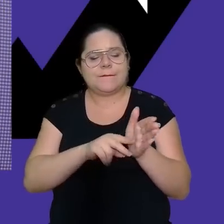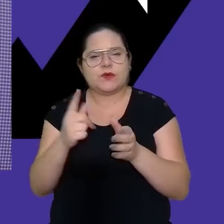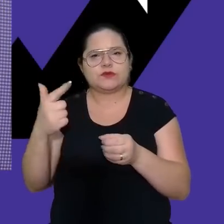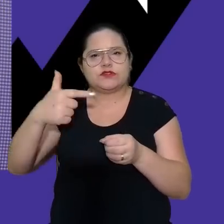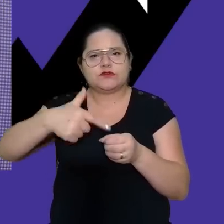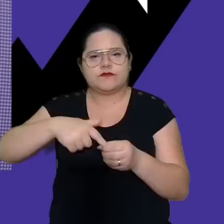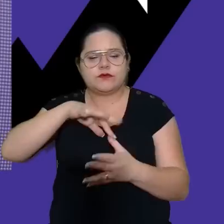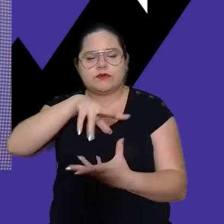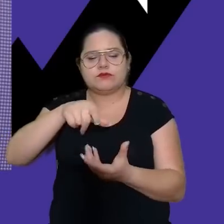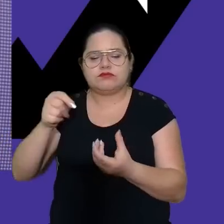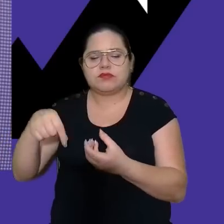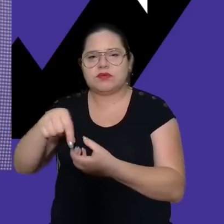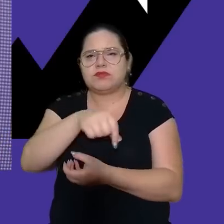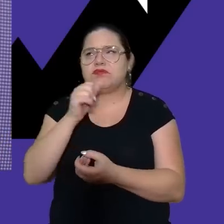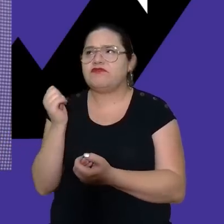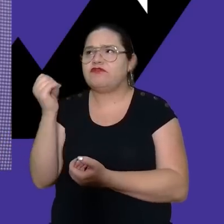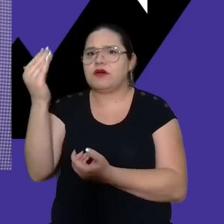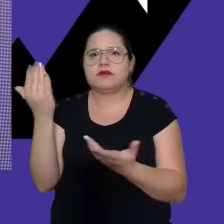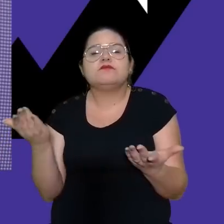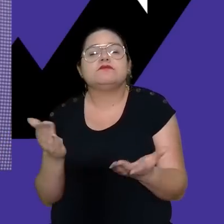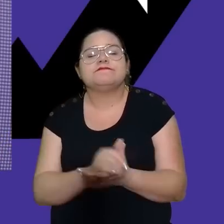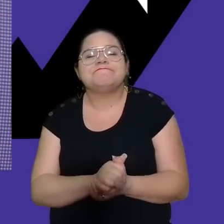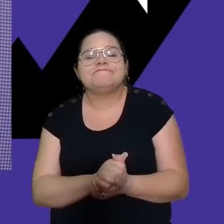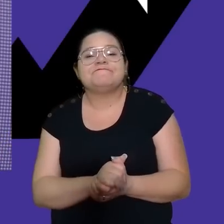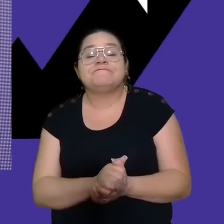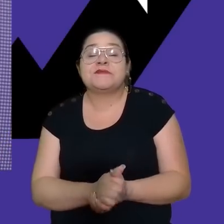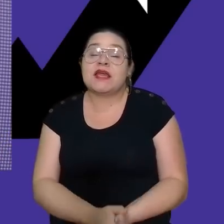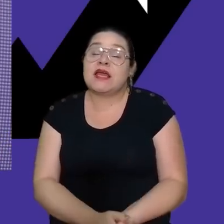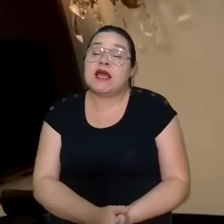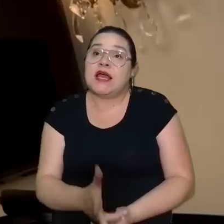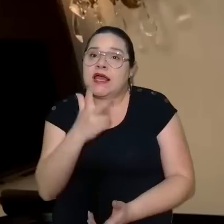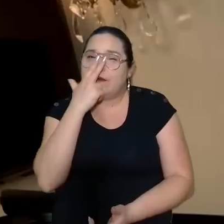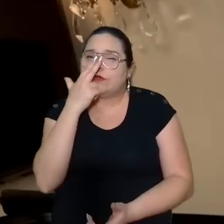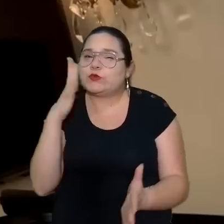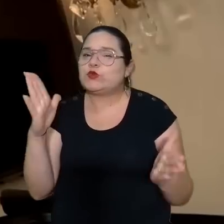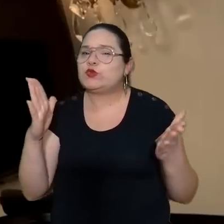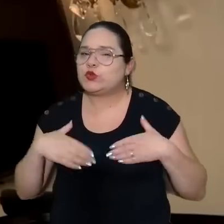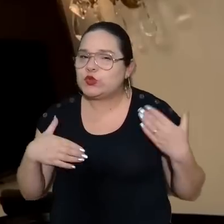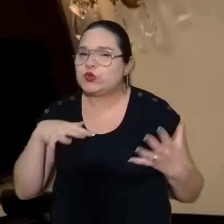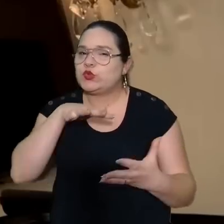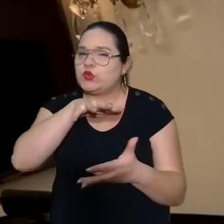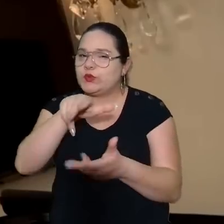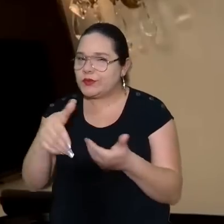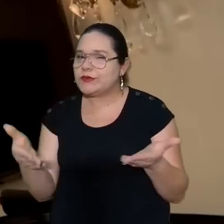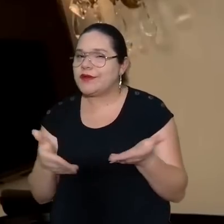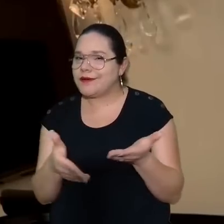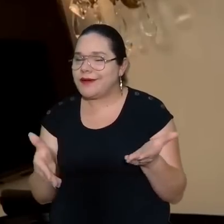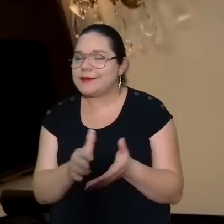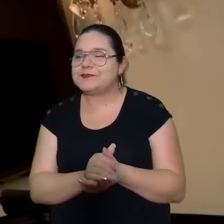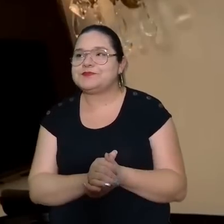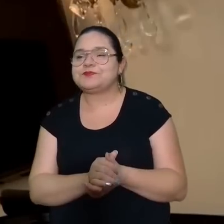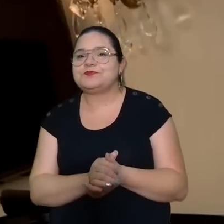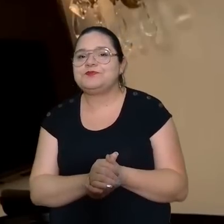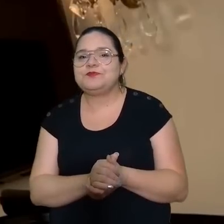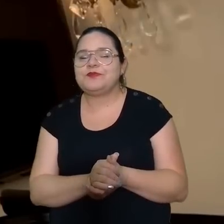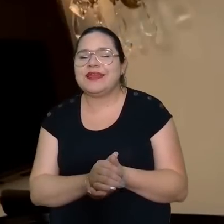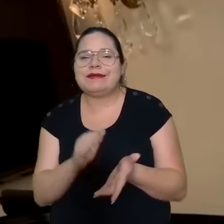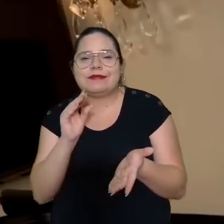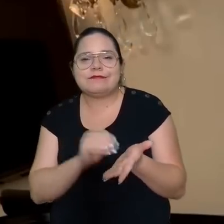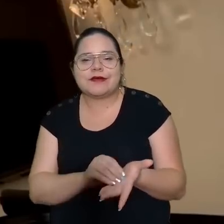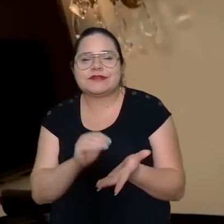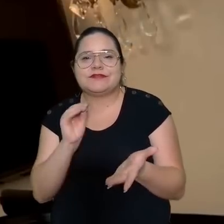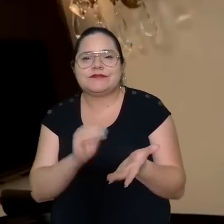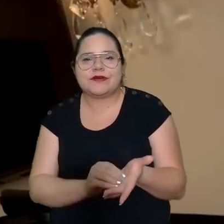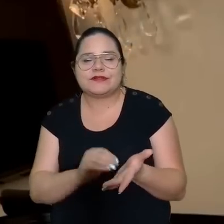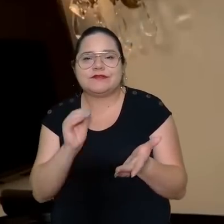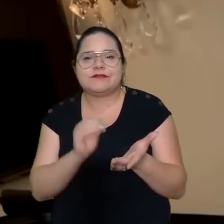internacional? Eu acho que esse susto que o mundo passou agora, desse déficit